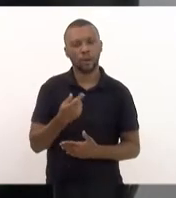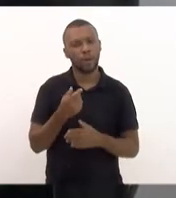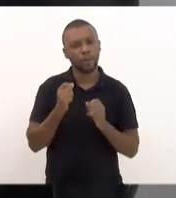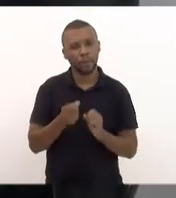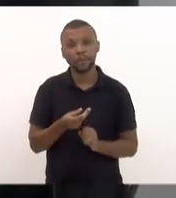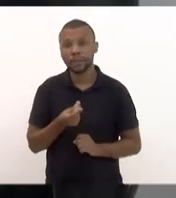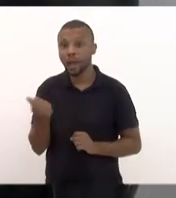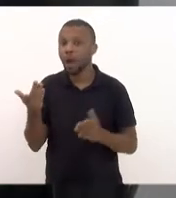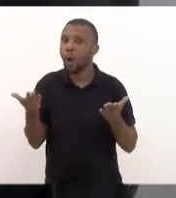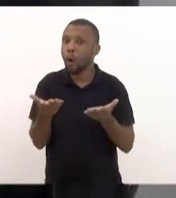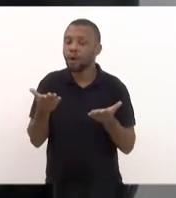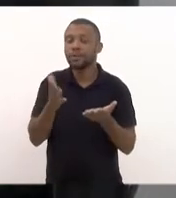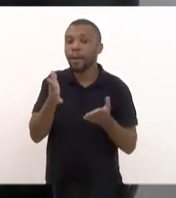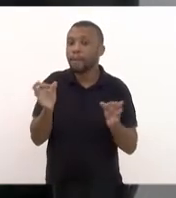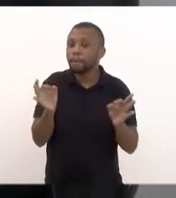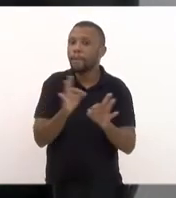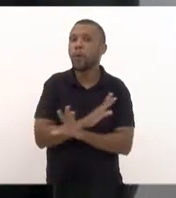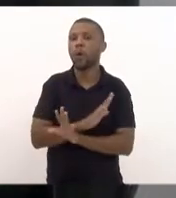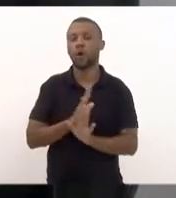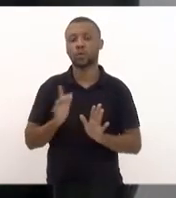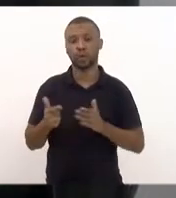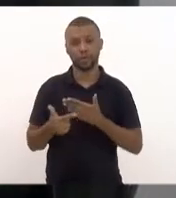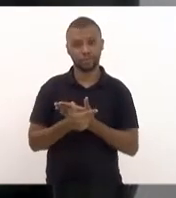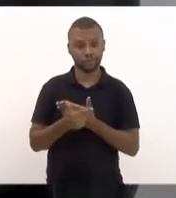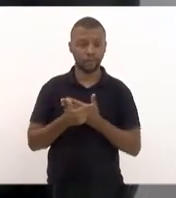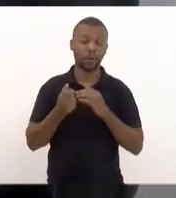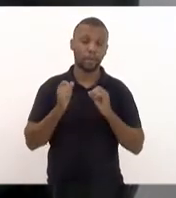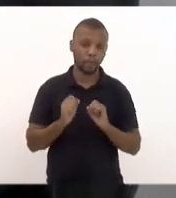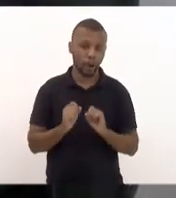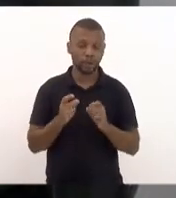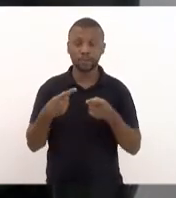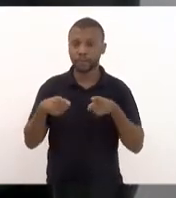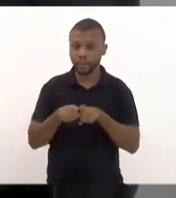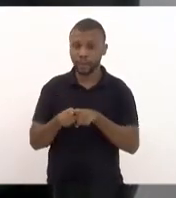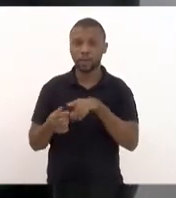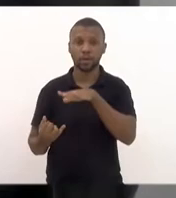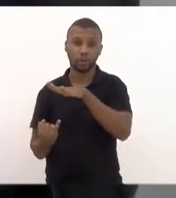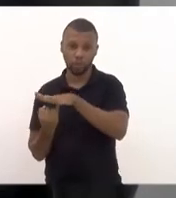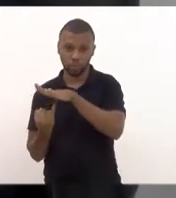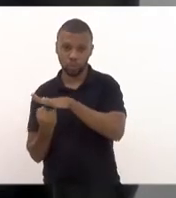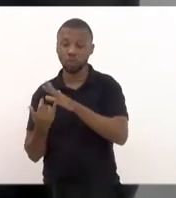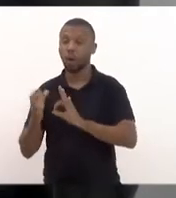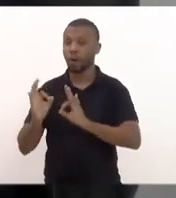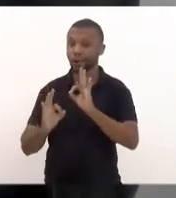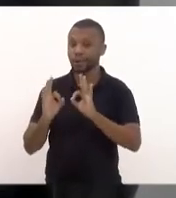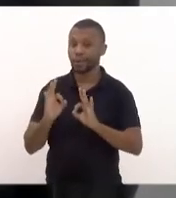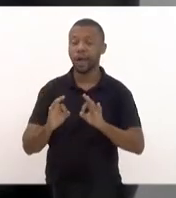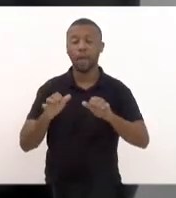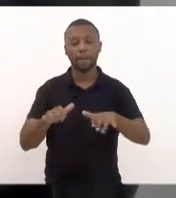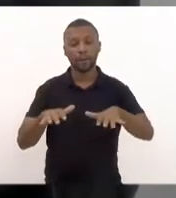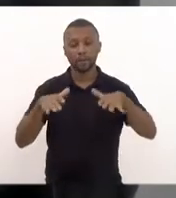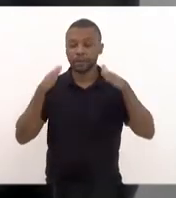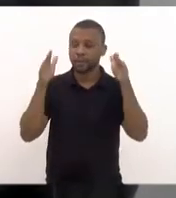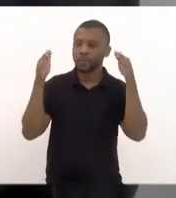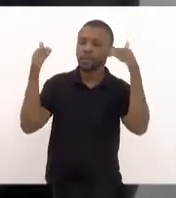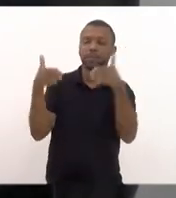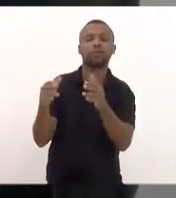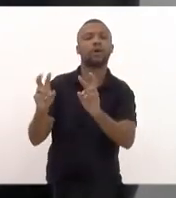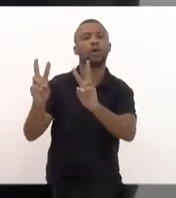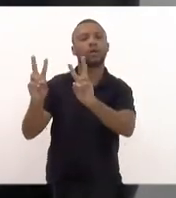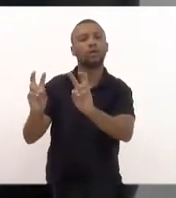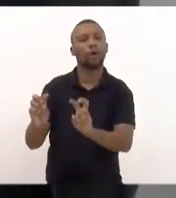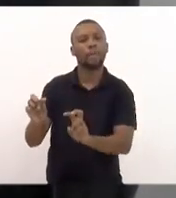daqui hoje com o dever de casa, né? Nossa comissão pode, em parceria com o INEA, organizar uma audiência específica sobre essa questão